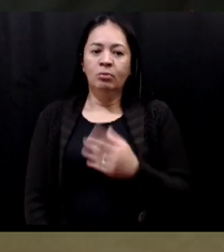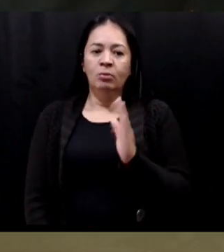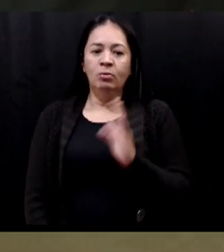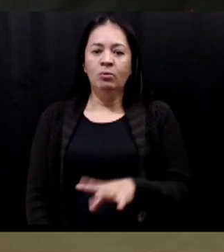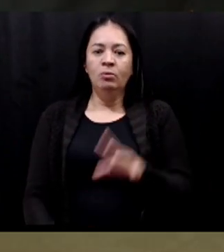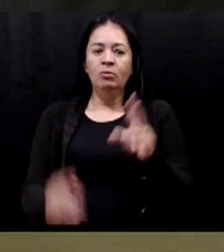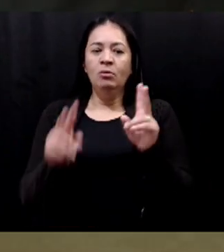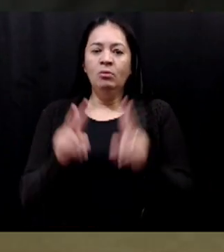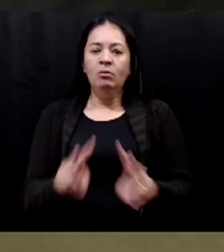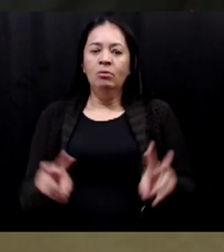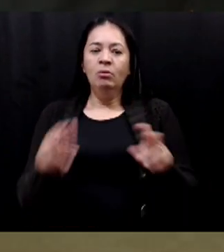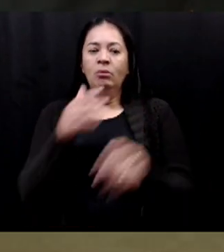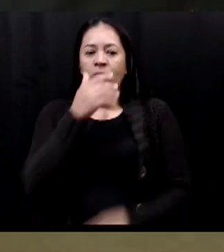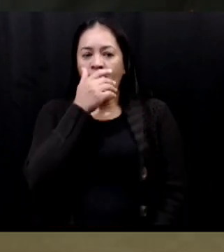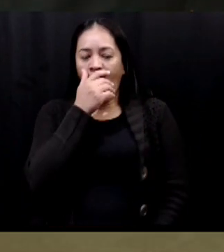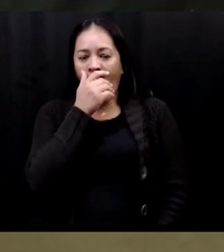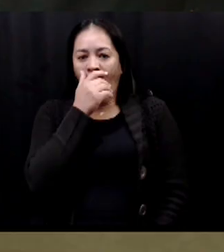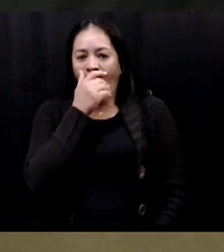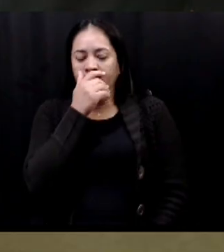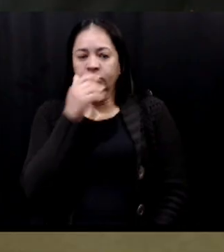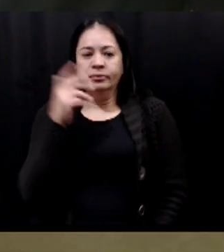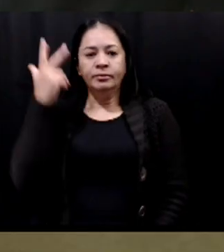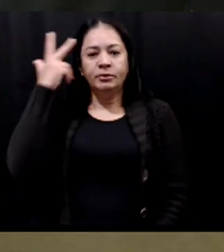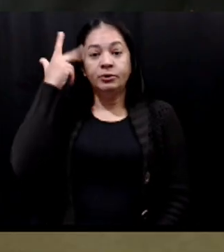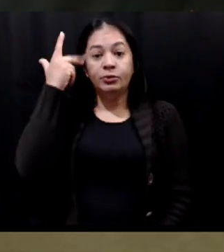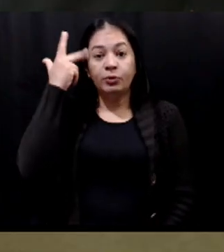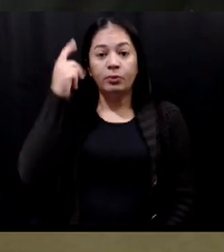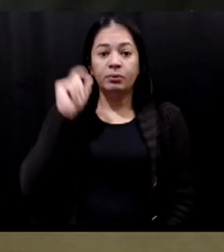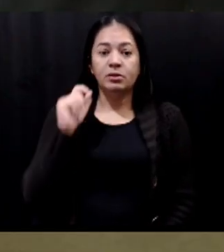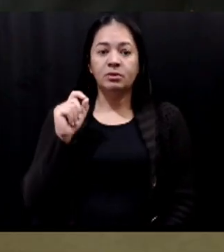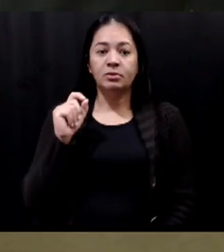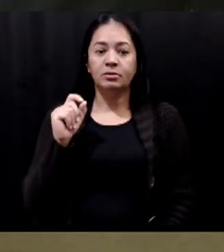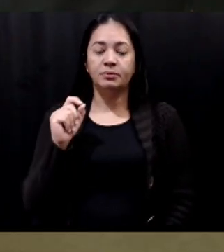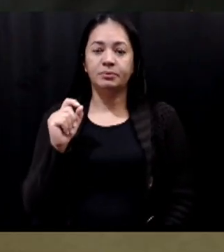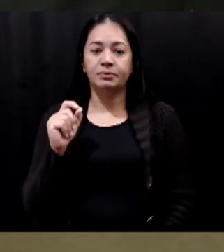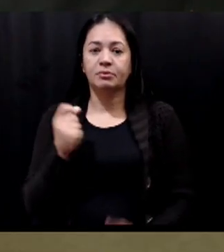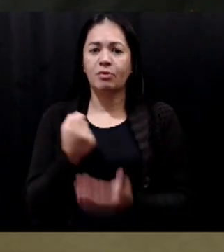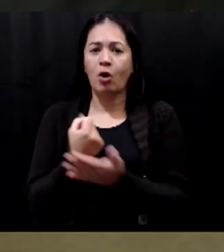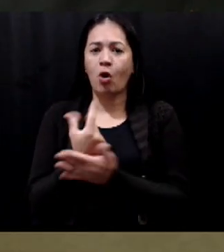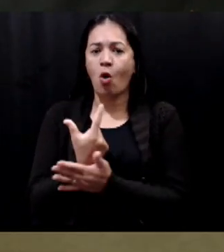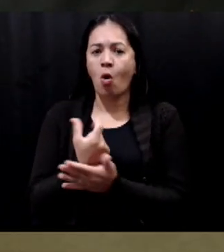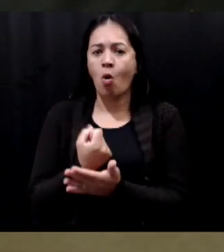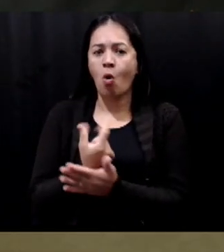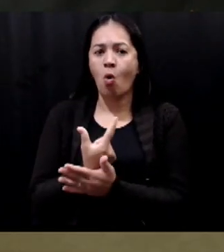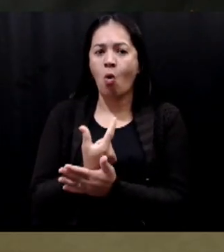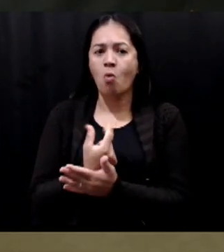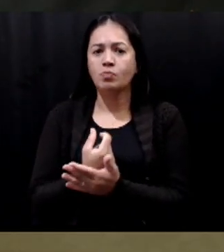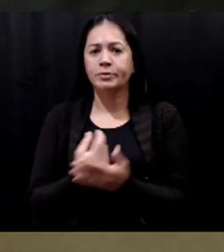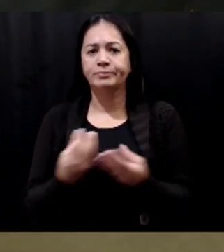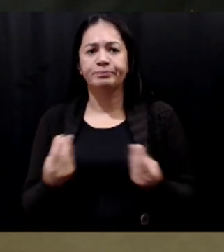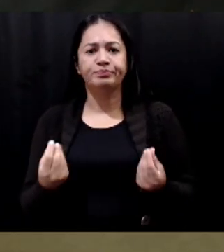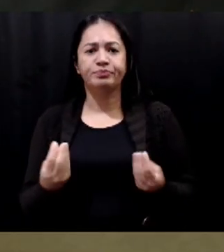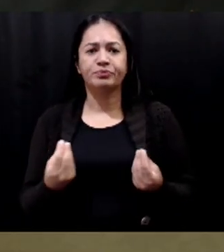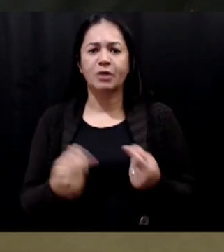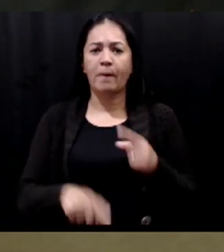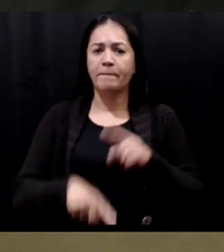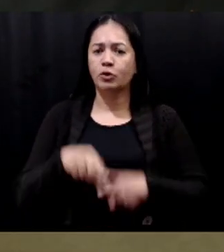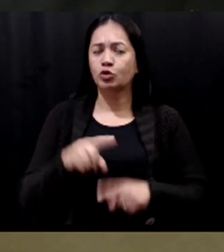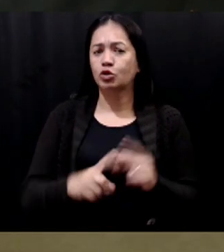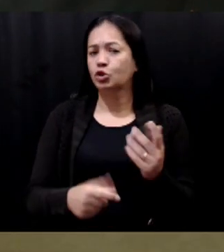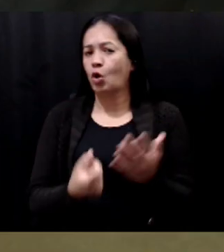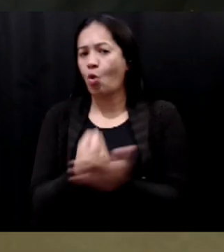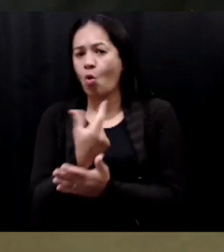muito normal, né, essa compra desses produtos que prometem